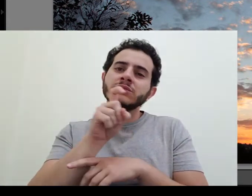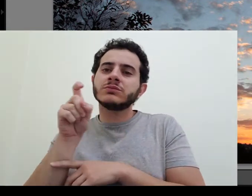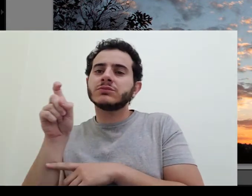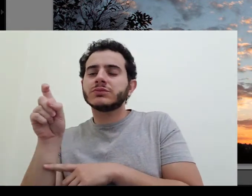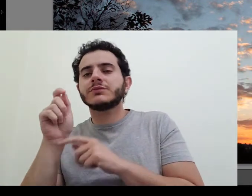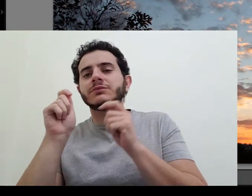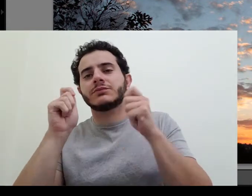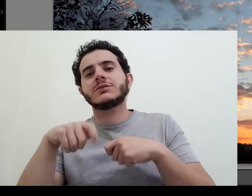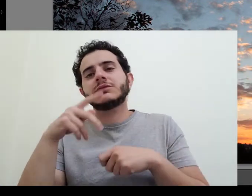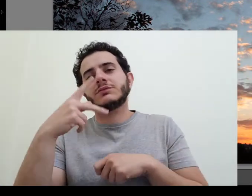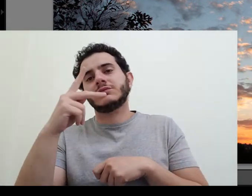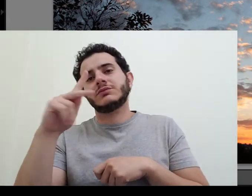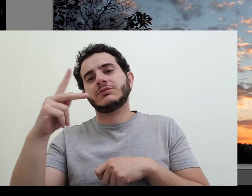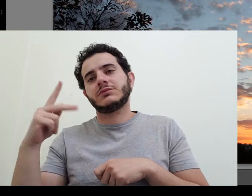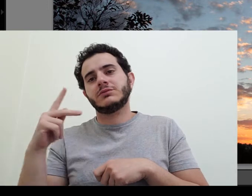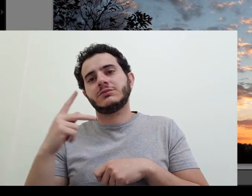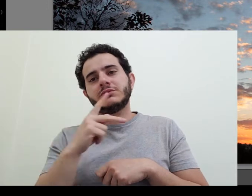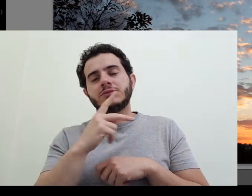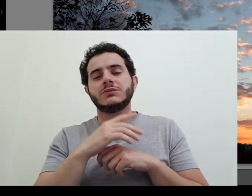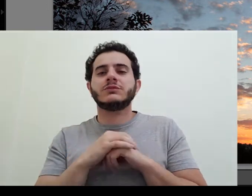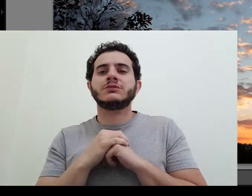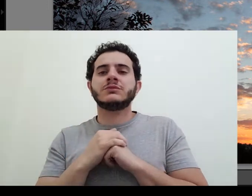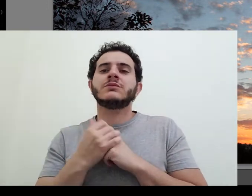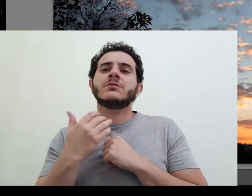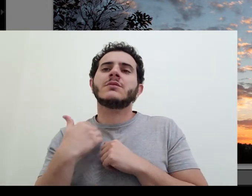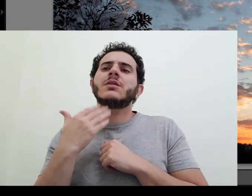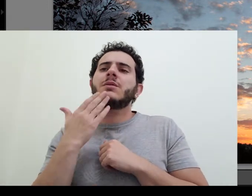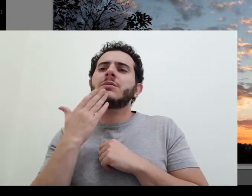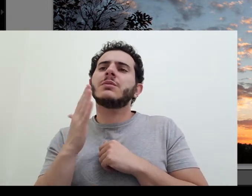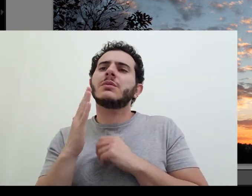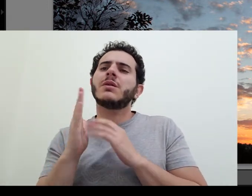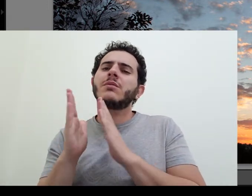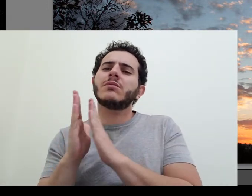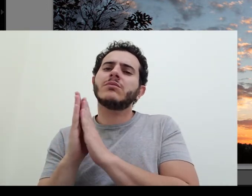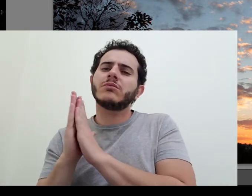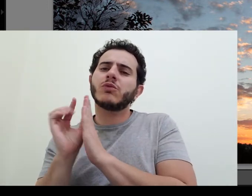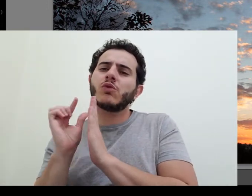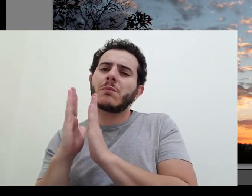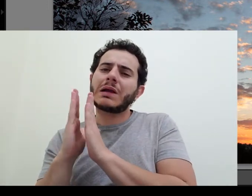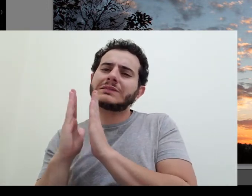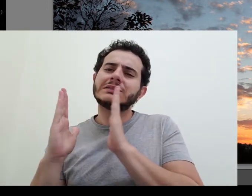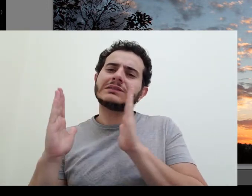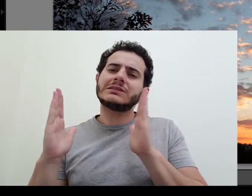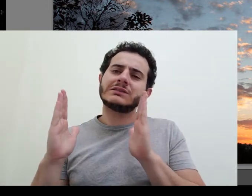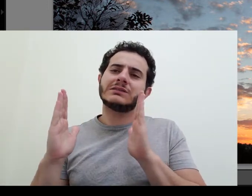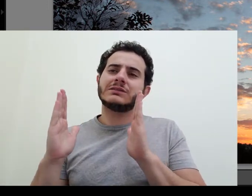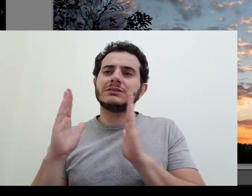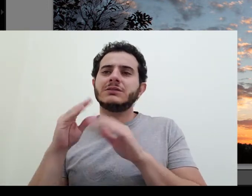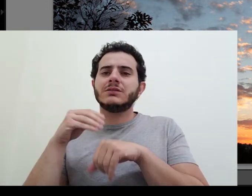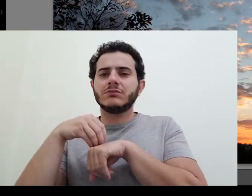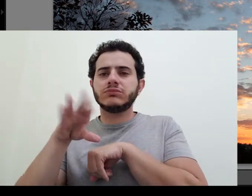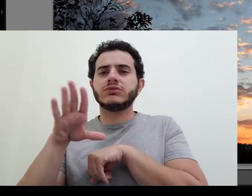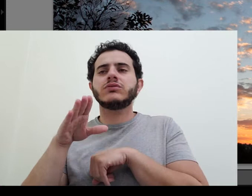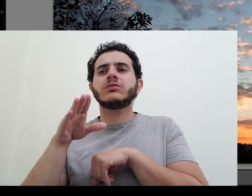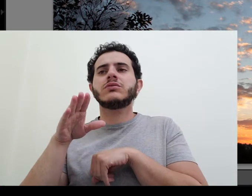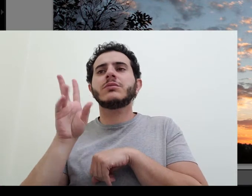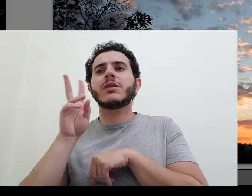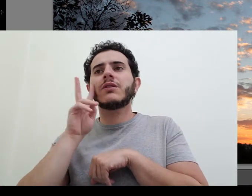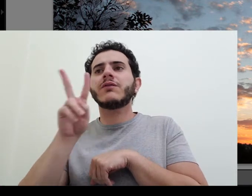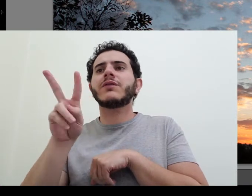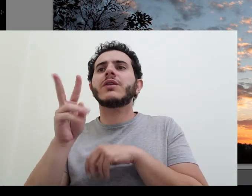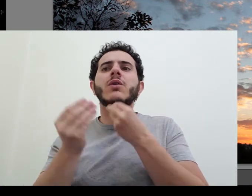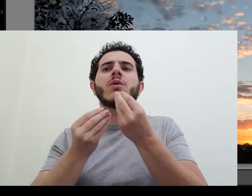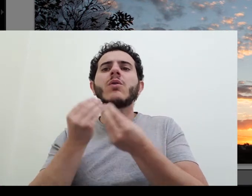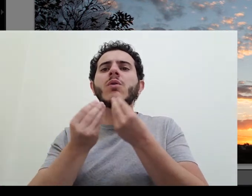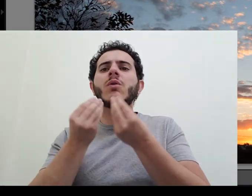ajuste fica bem pequenininho. Então eu recomendo trabalhar ele com um ajuste maior aqui, ó, clica aqui e arrasta para ficar o que? Mais